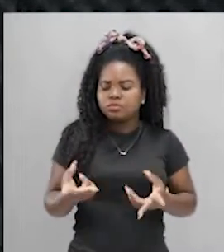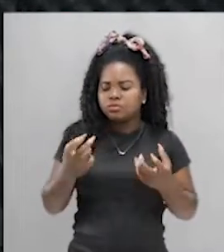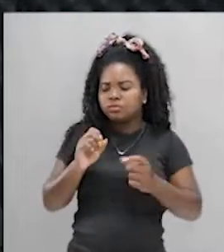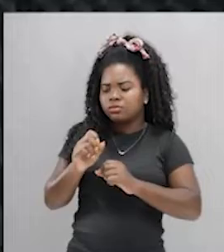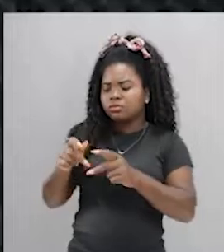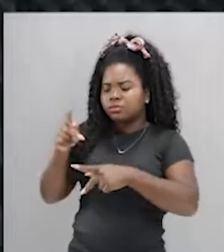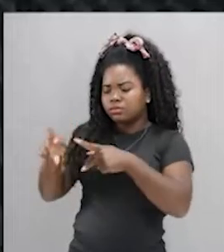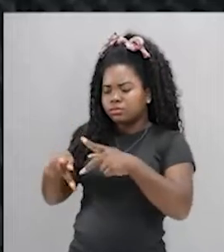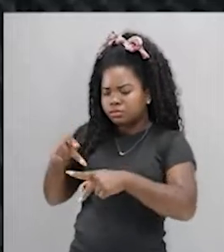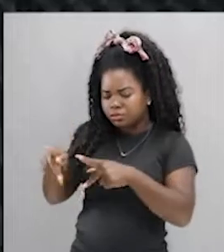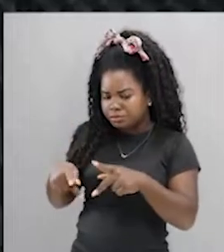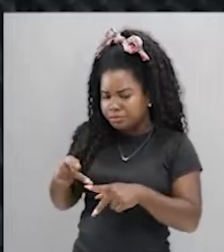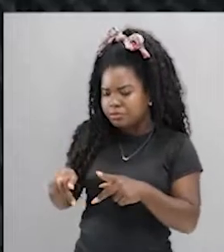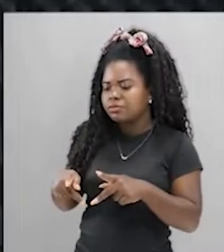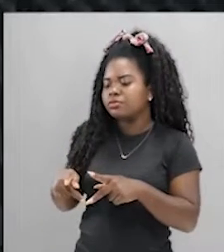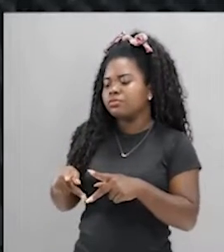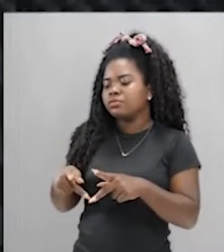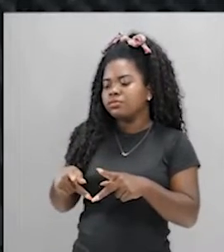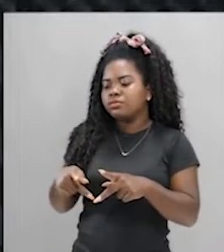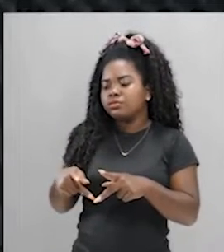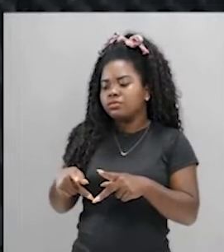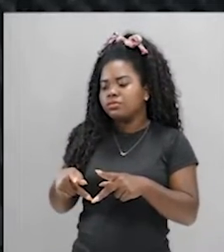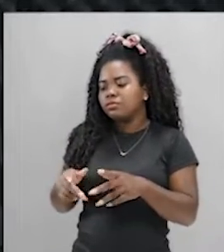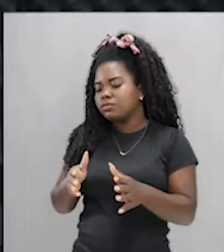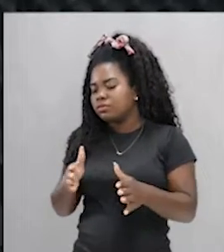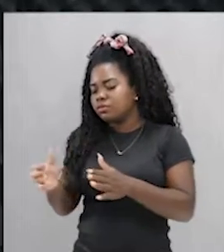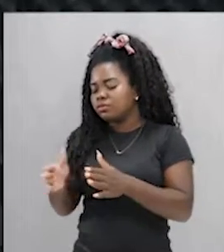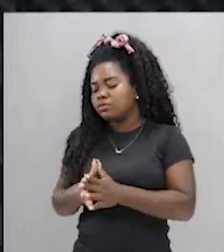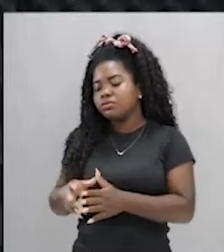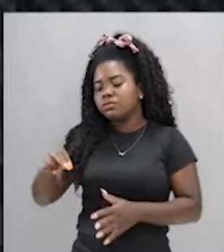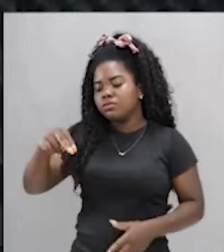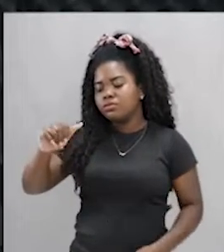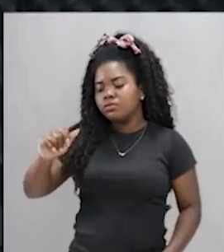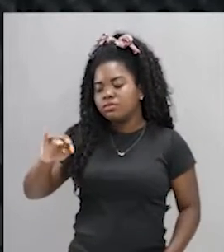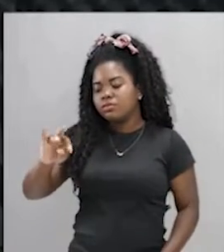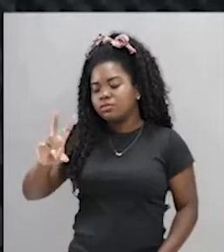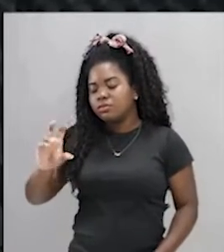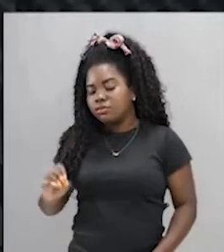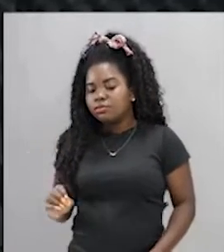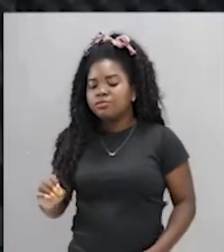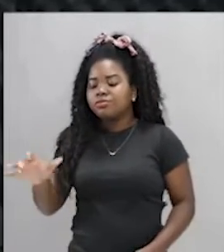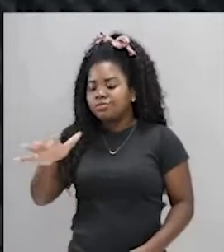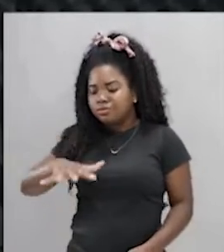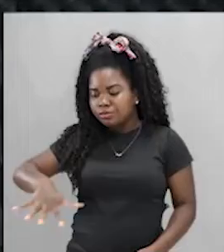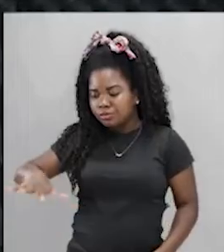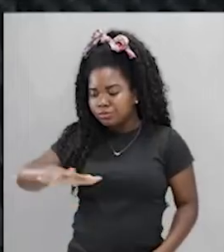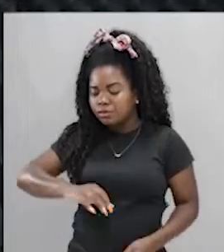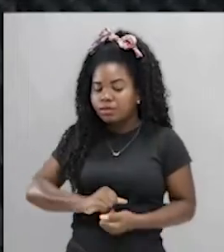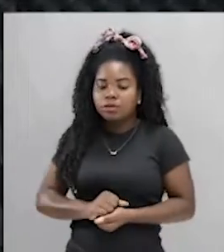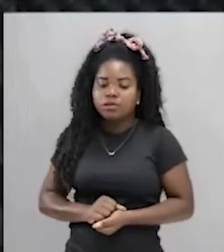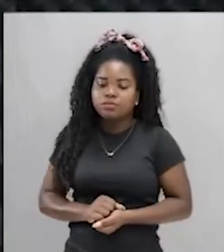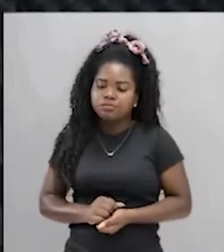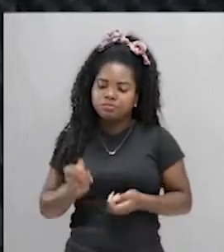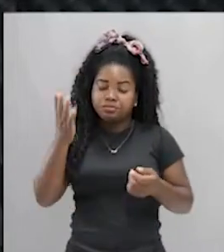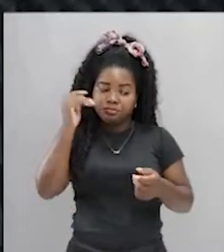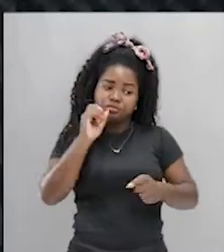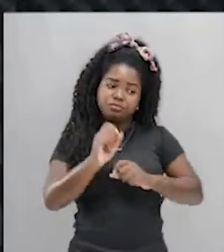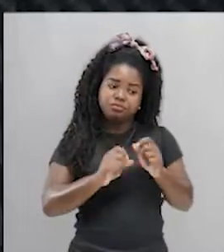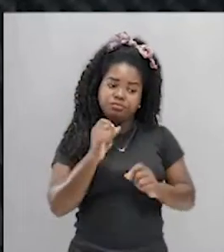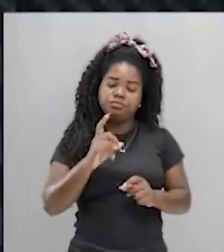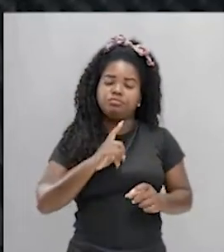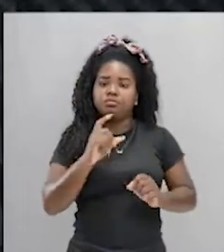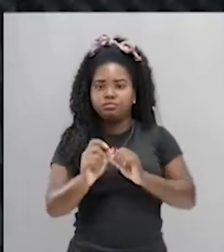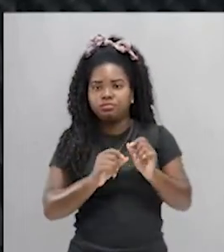abre aspas, não civilizado, os nativos, né, daquela região e do período, tu já sabe que vai ter um